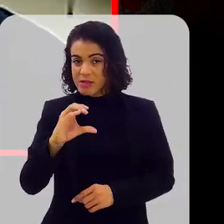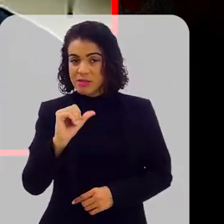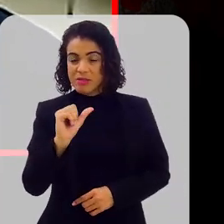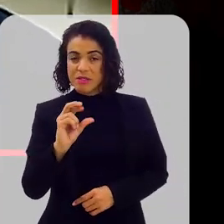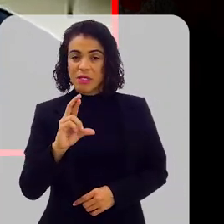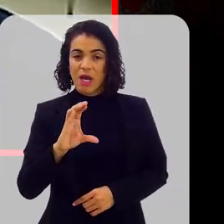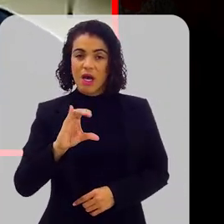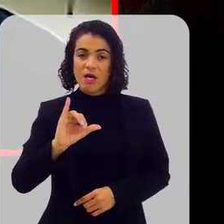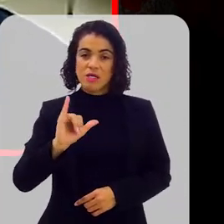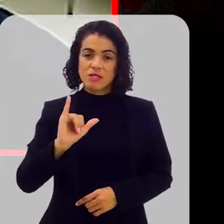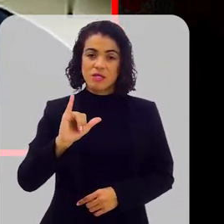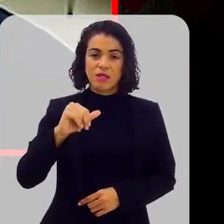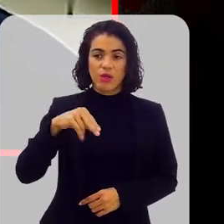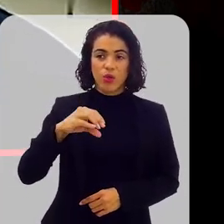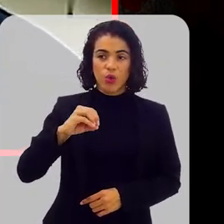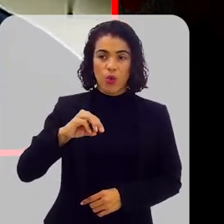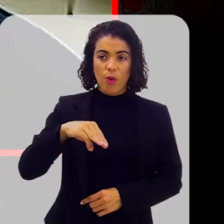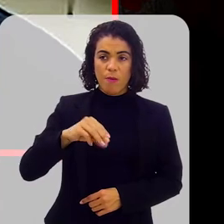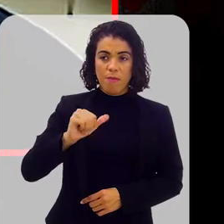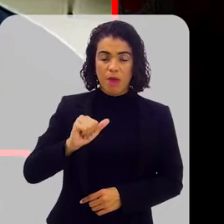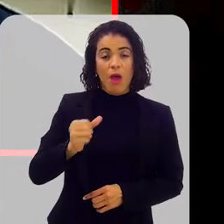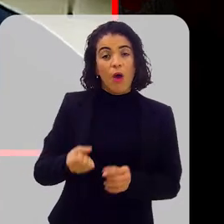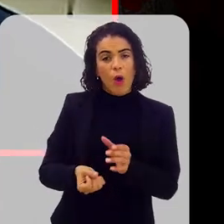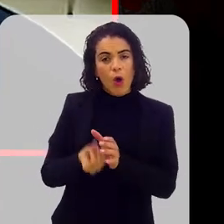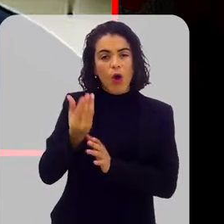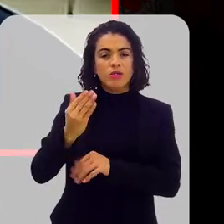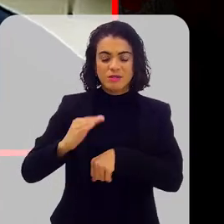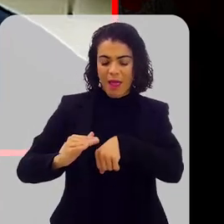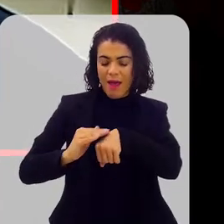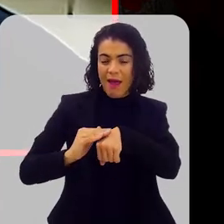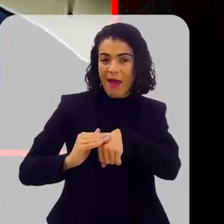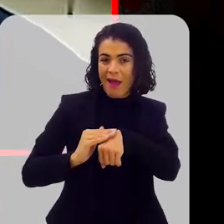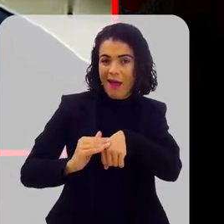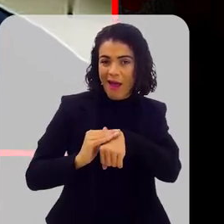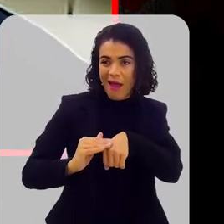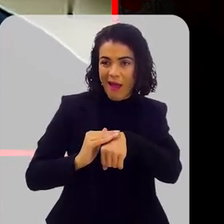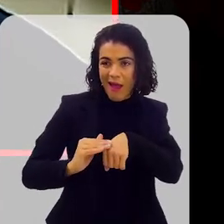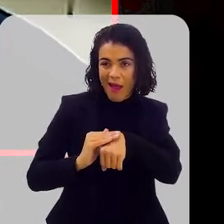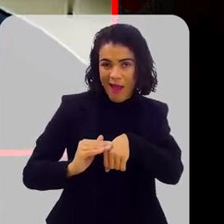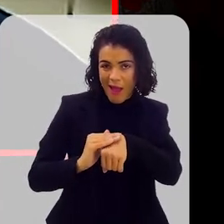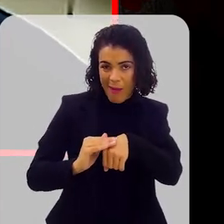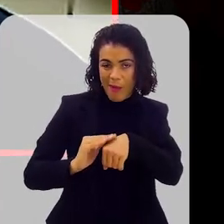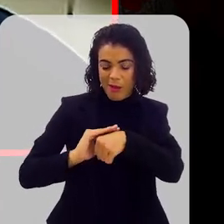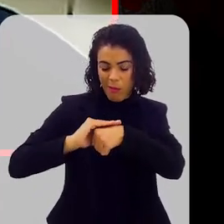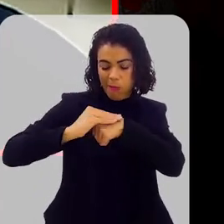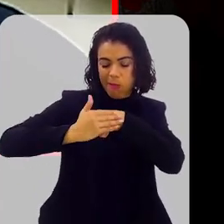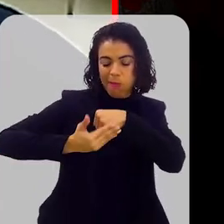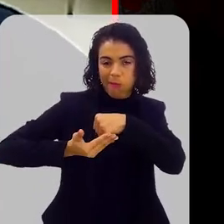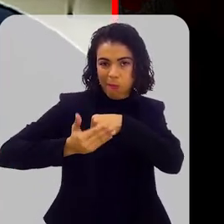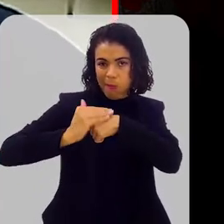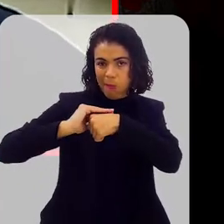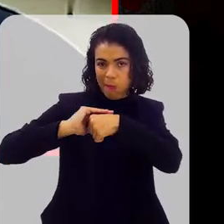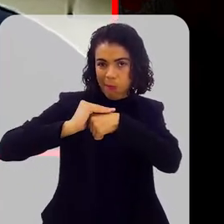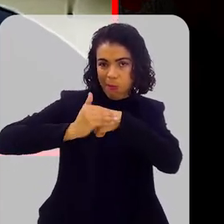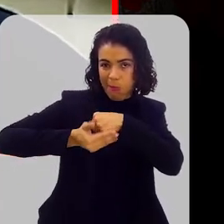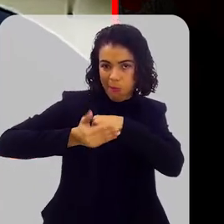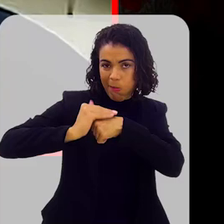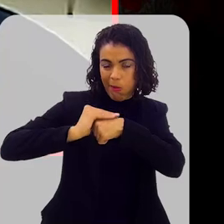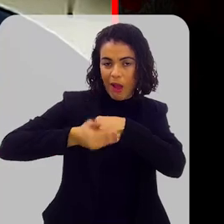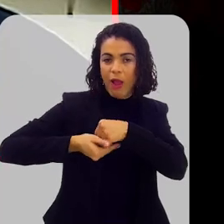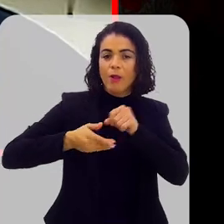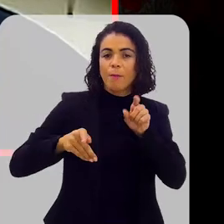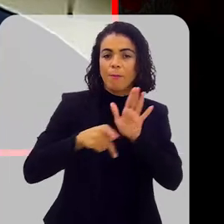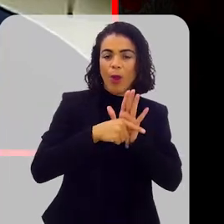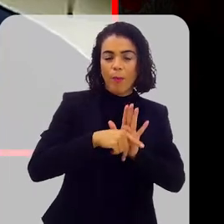que tem origem em glândulas, porque na verdade o tumor de intestino ele vai ter origem na mucosa do intestino, na parte de revestimento interna